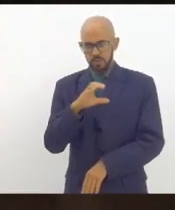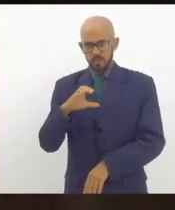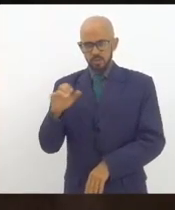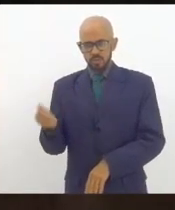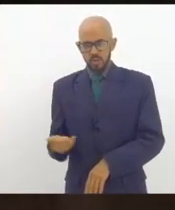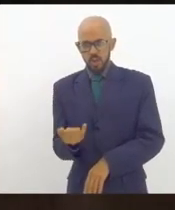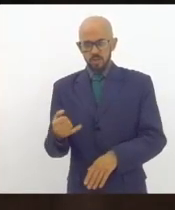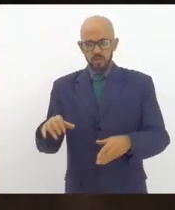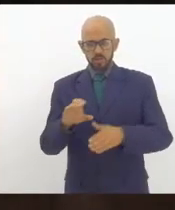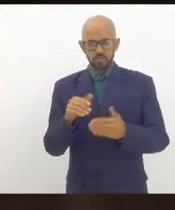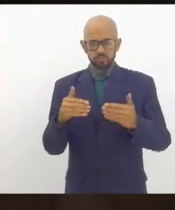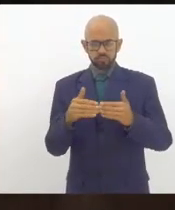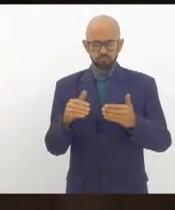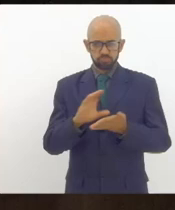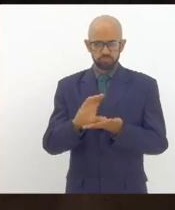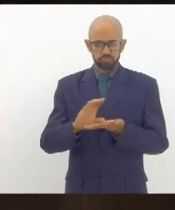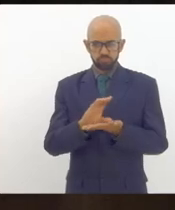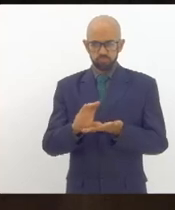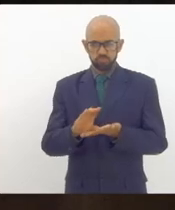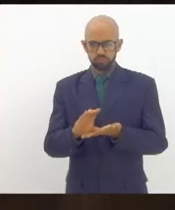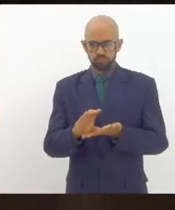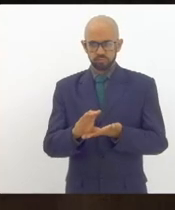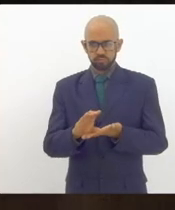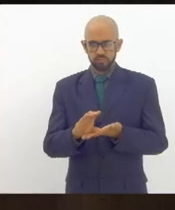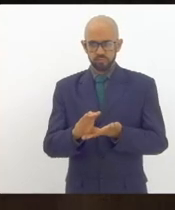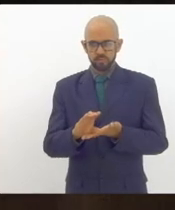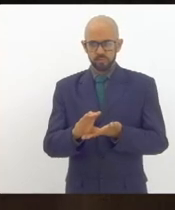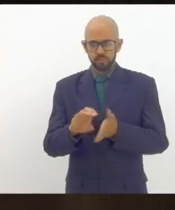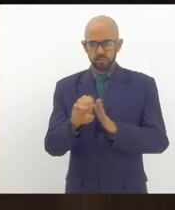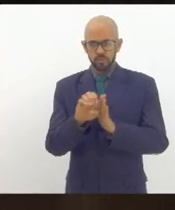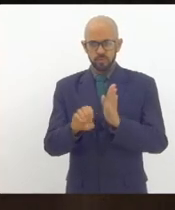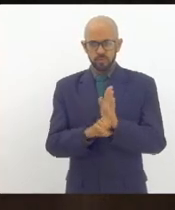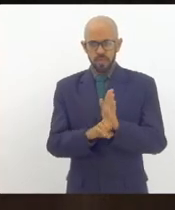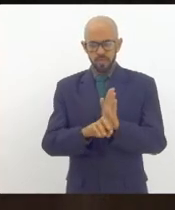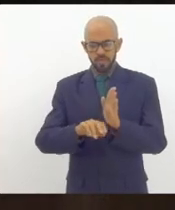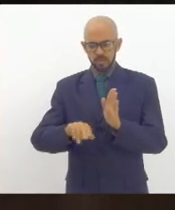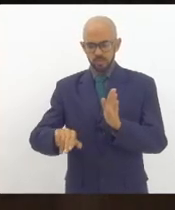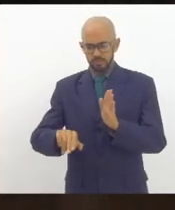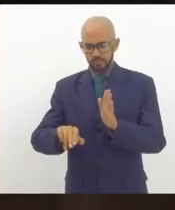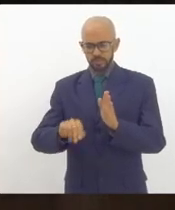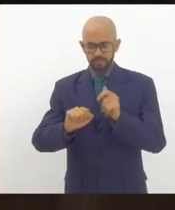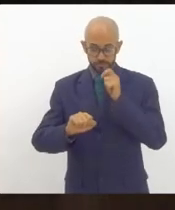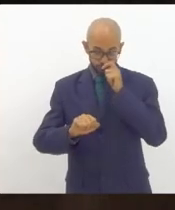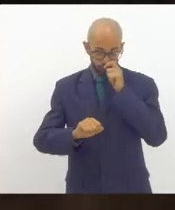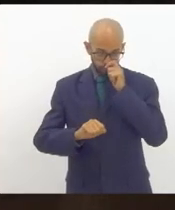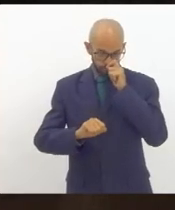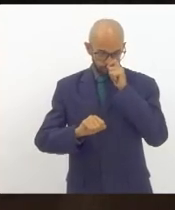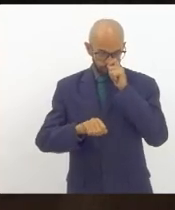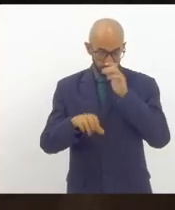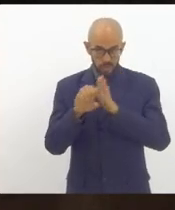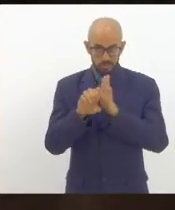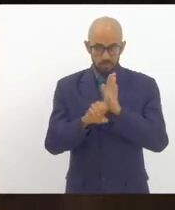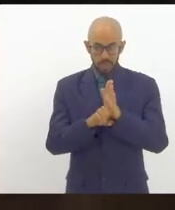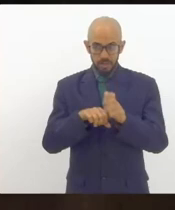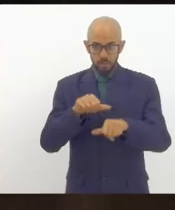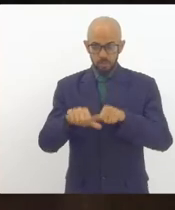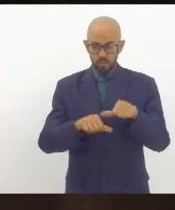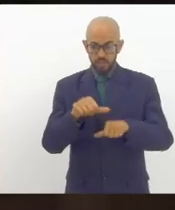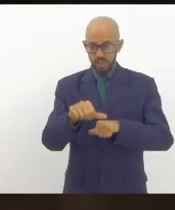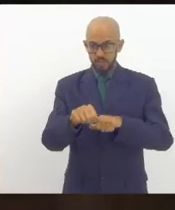pela constitucionalidade com emendas emenda modificativa